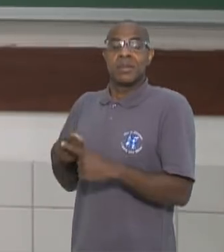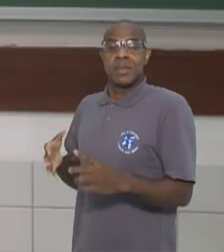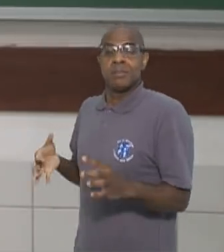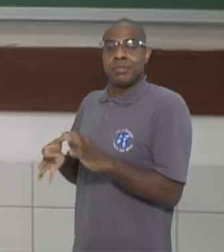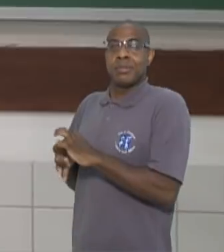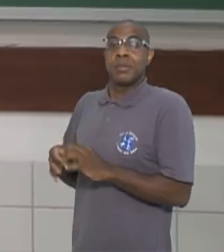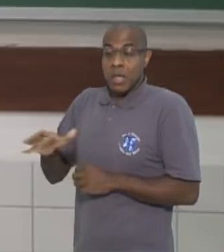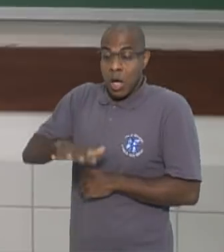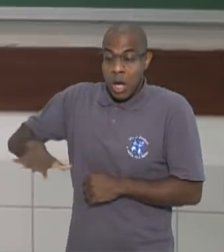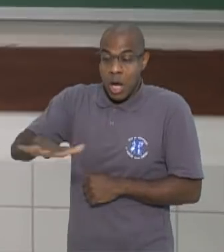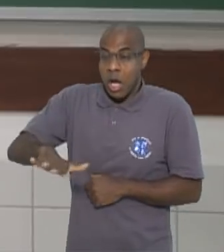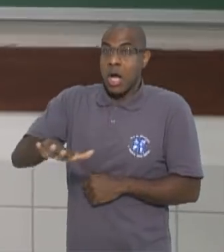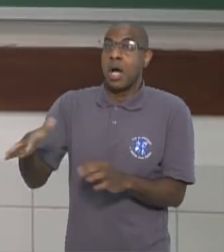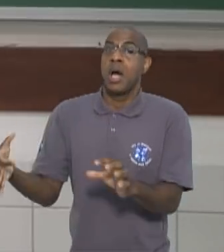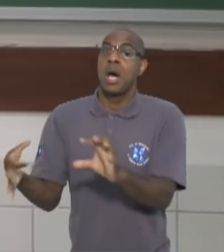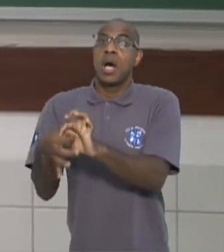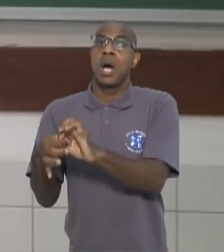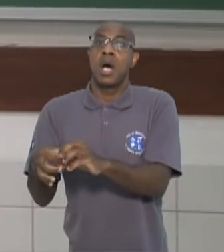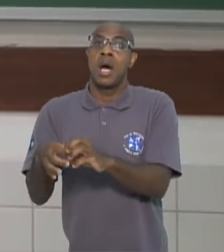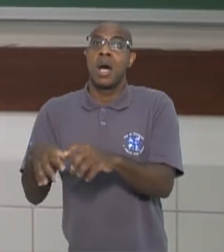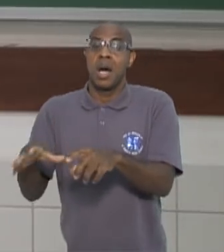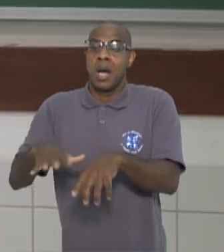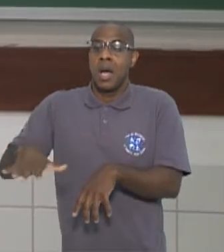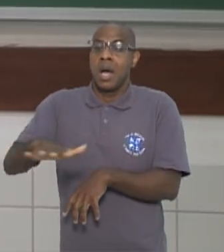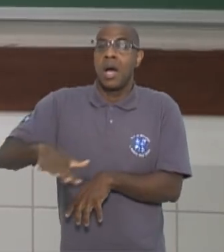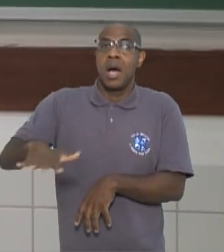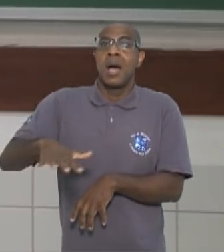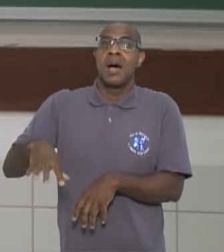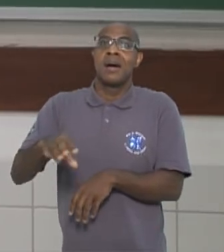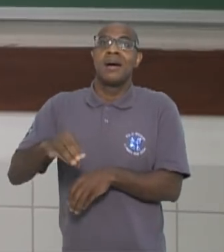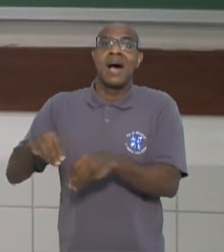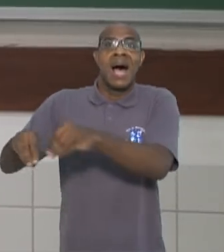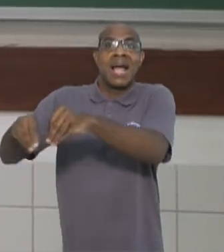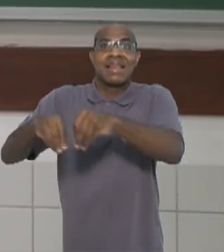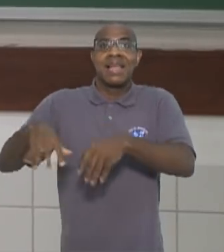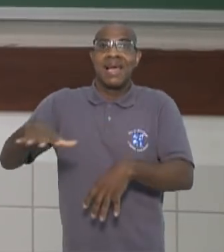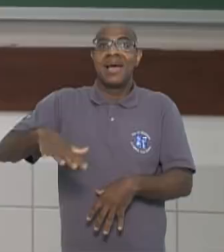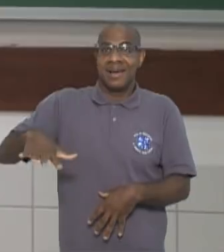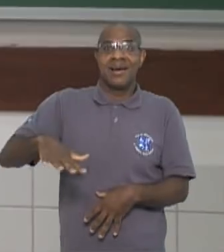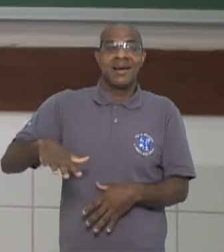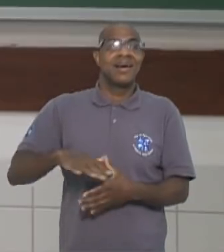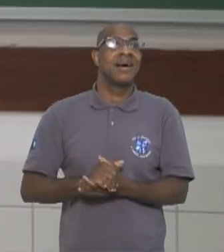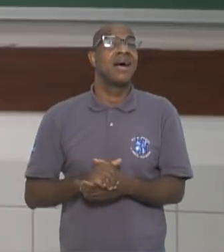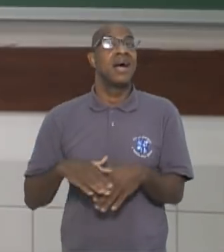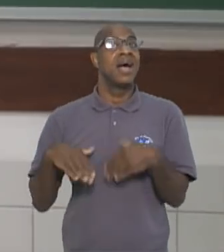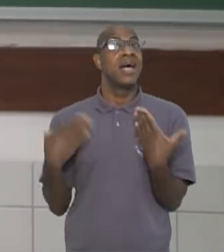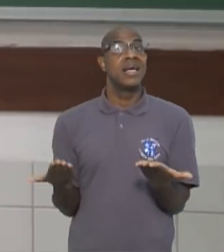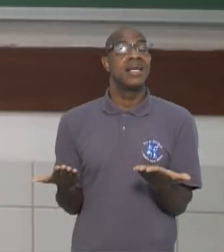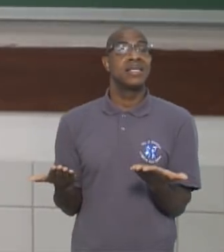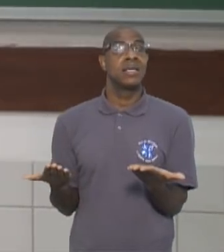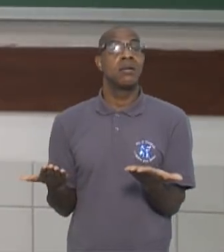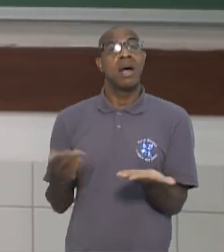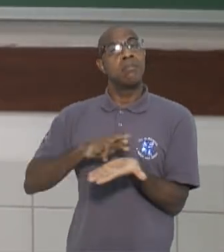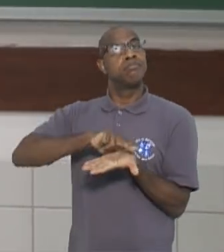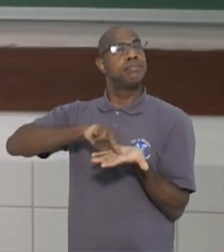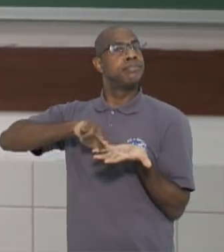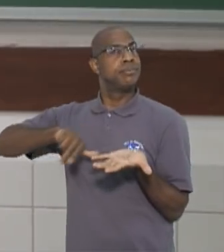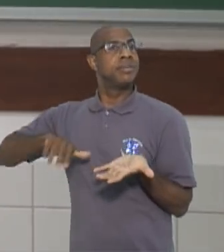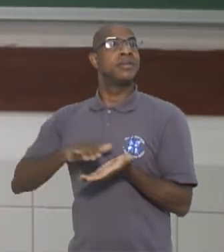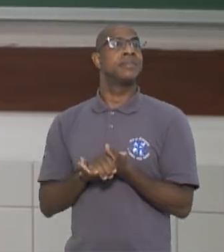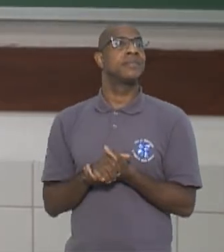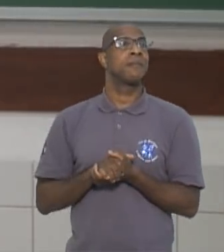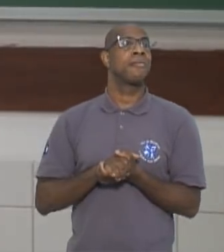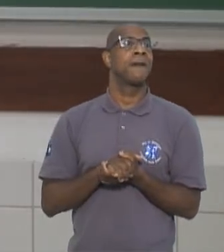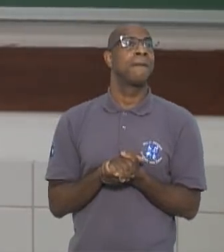terra. Né? E as arbitrariedades que o senhor praticava em relação ao servo eram inúmeras, que a gente vai